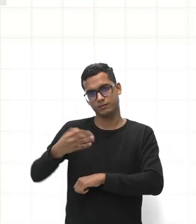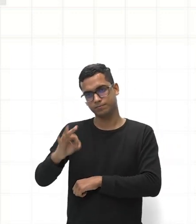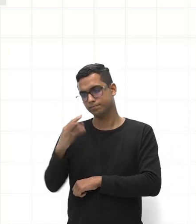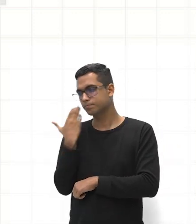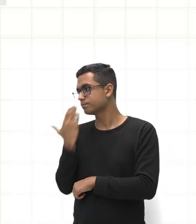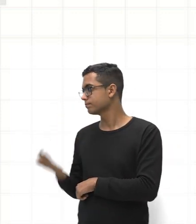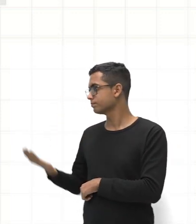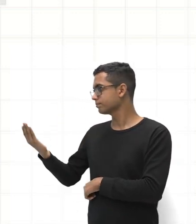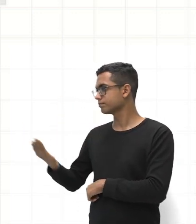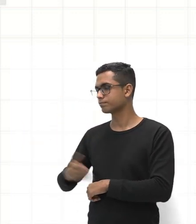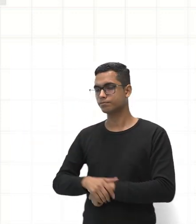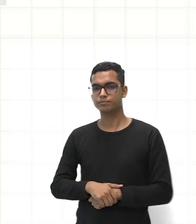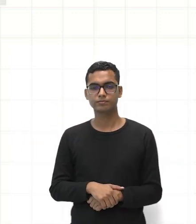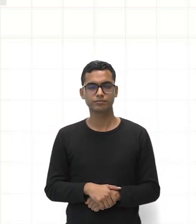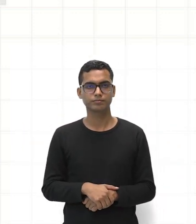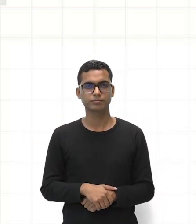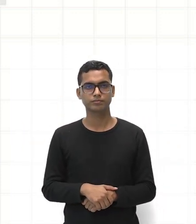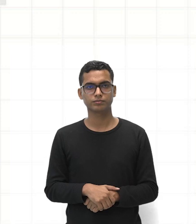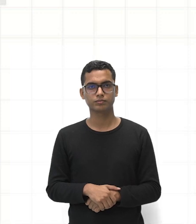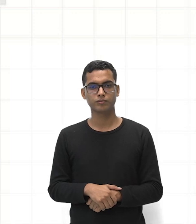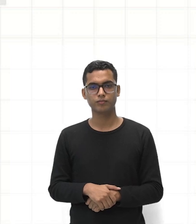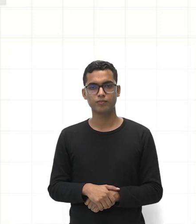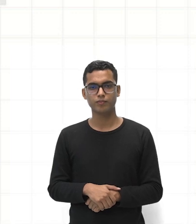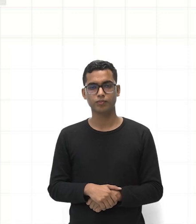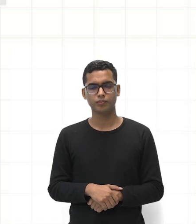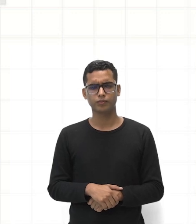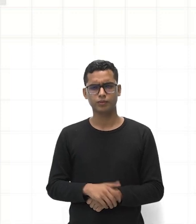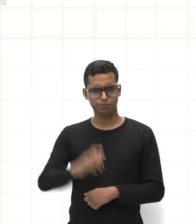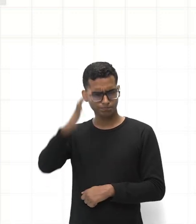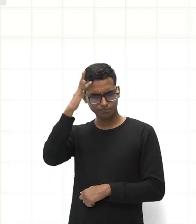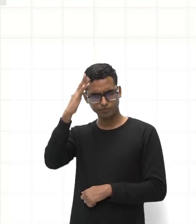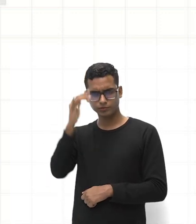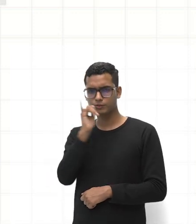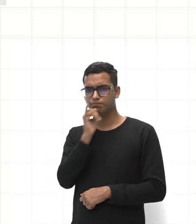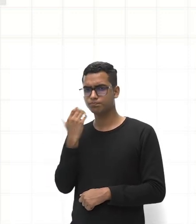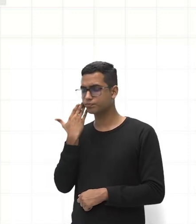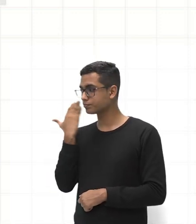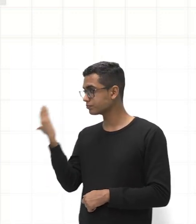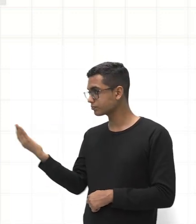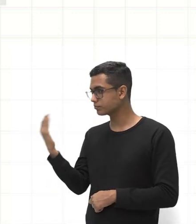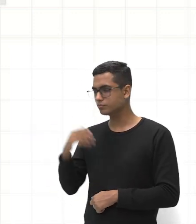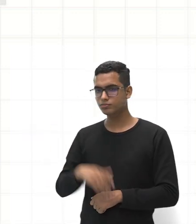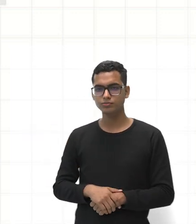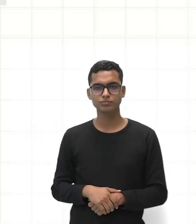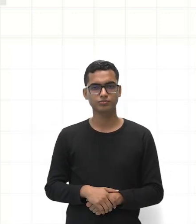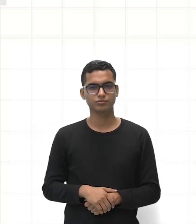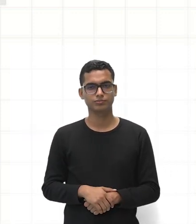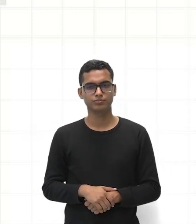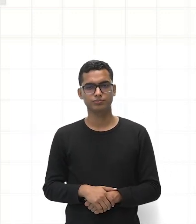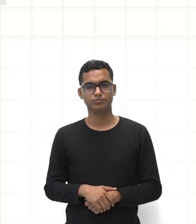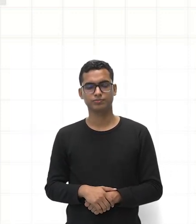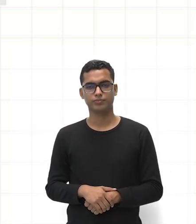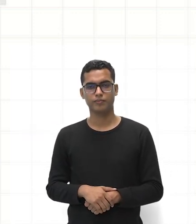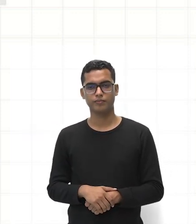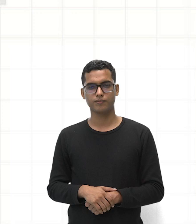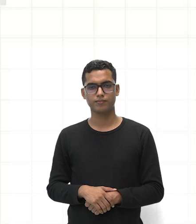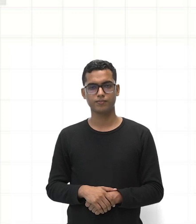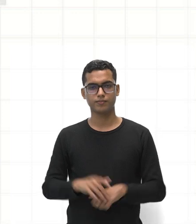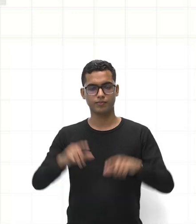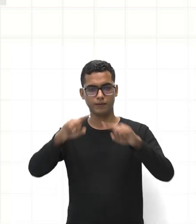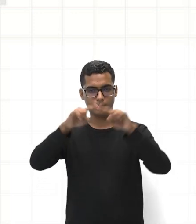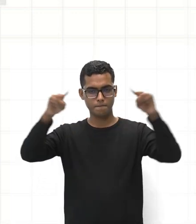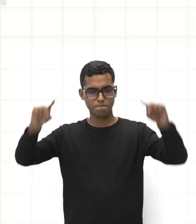de você concordar, ó, que nós dobramos aqui a medida do lado. Era 1 e agora 2. Dobrou, multiplicou por 2. Olha a área que